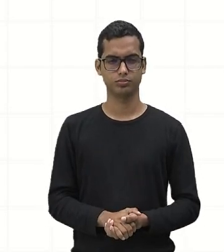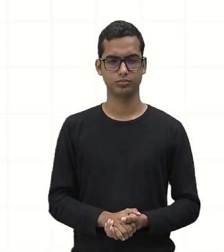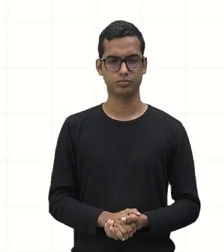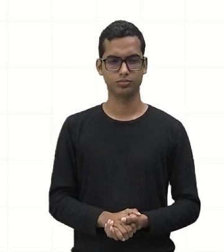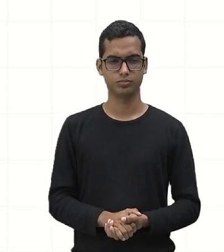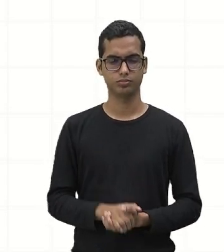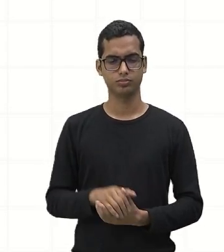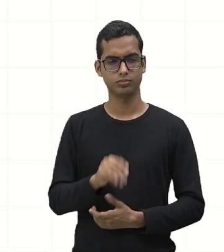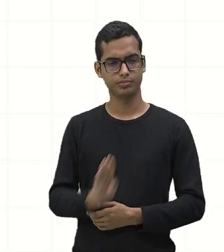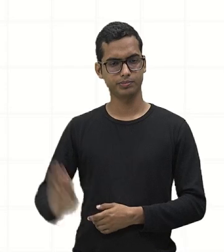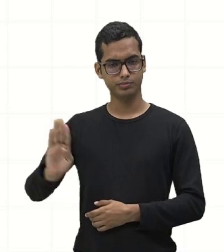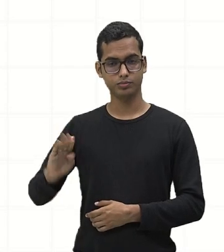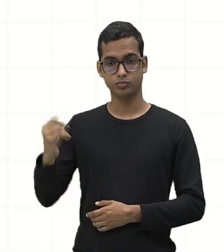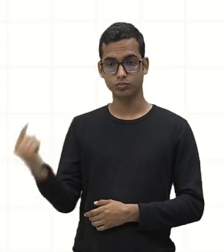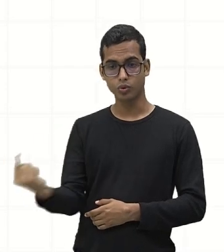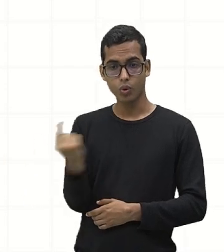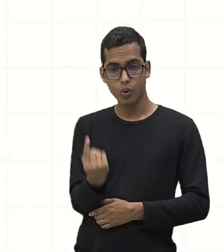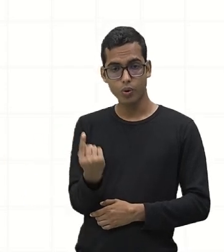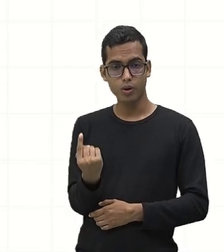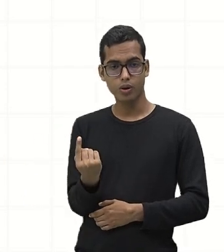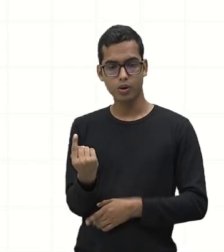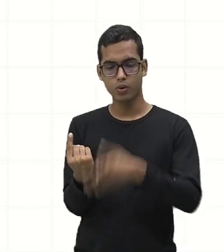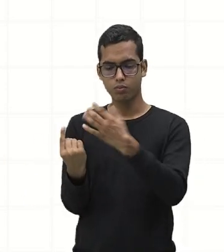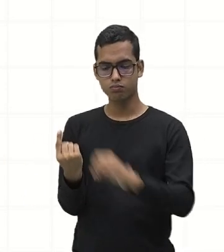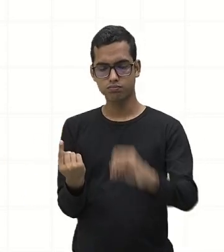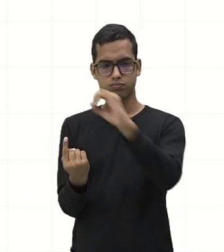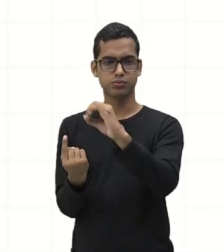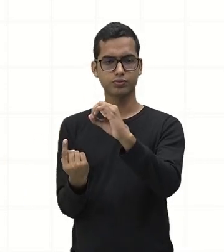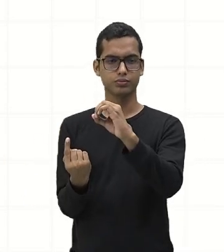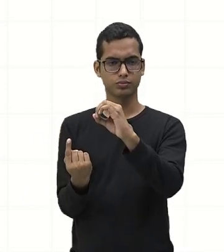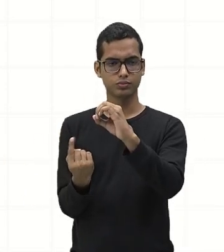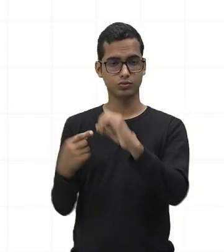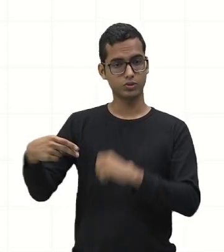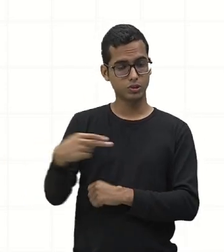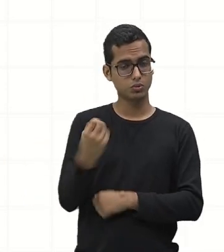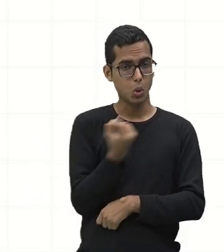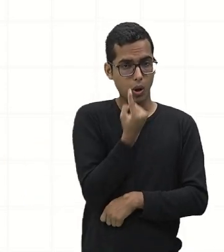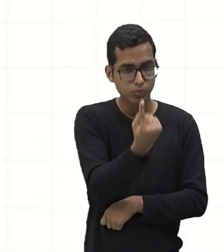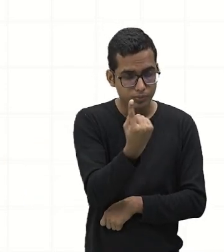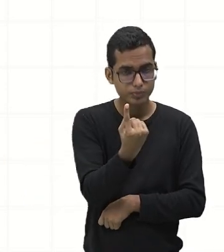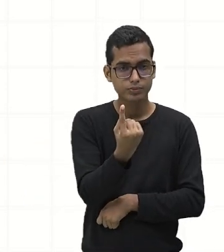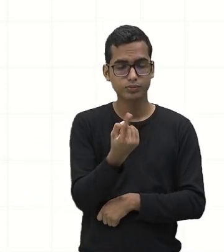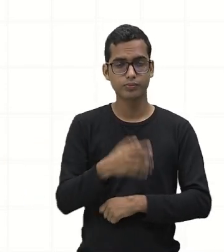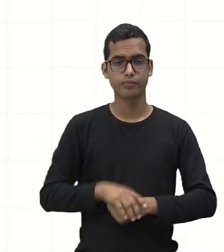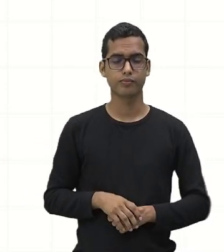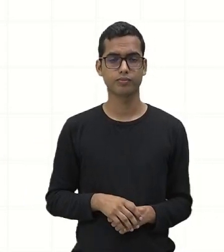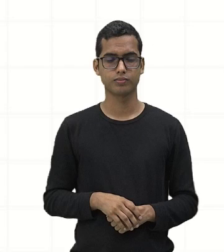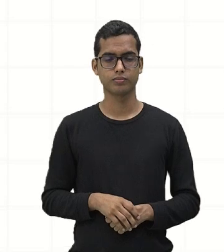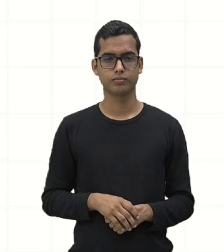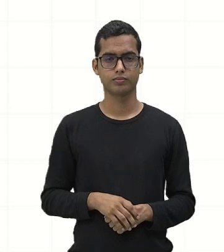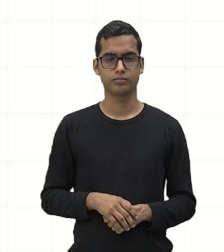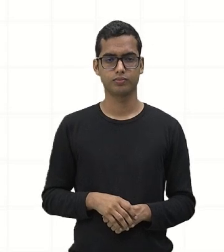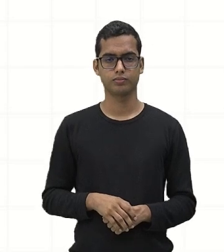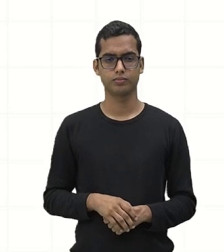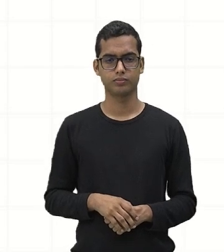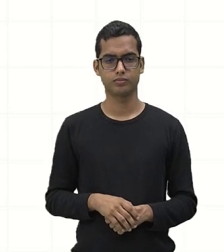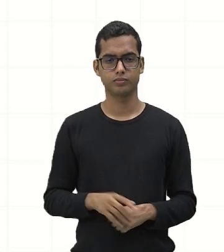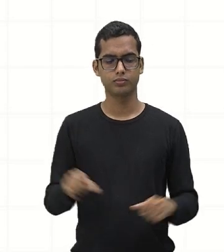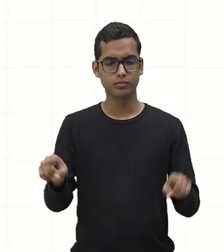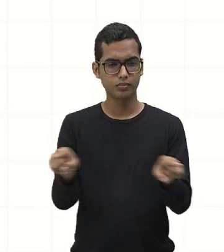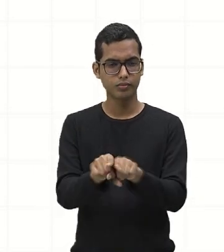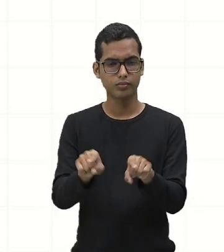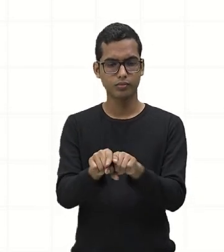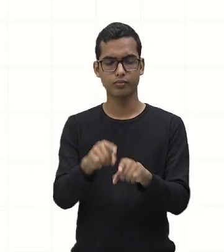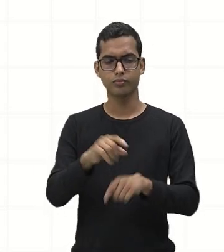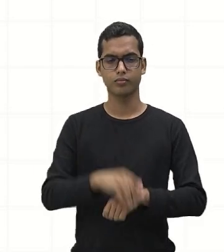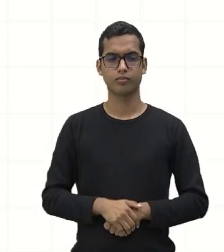11 elevado no expoente zero, tá? É 1 também. E